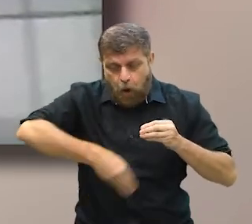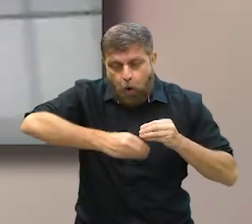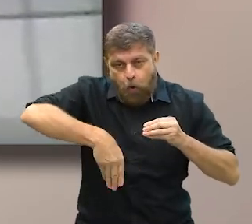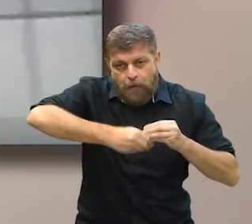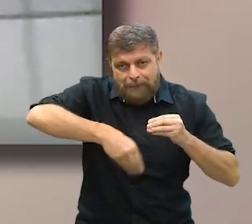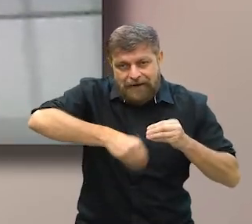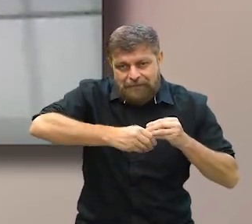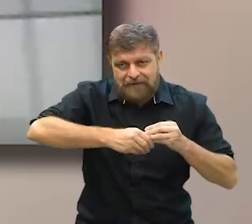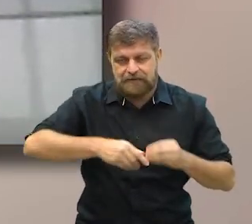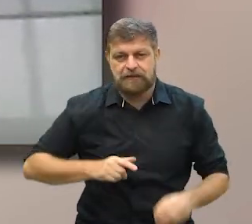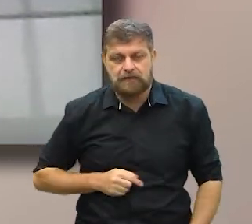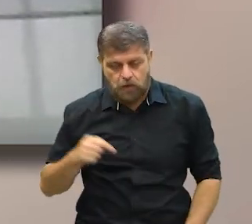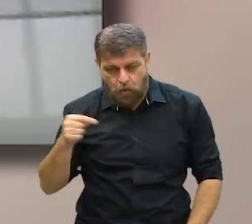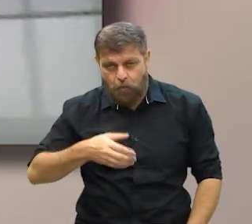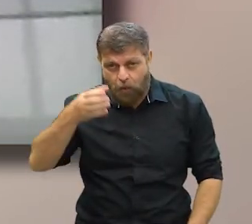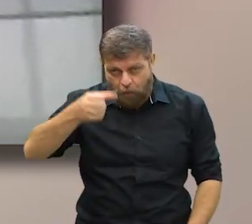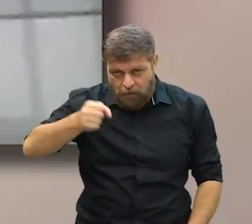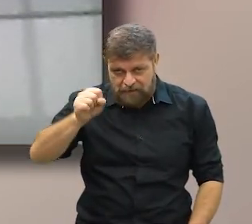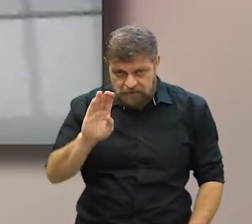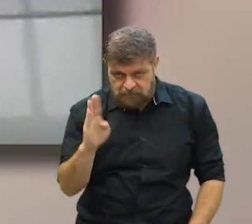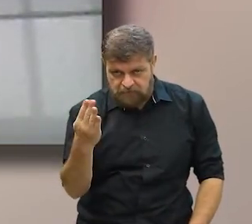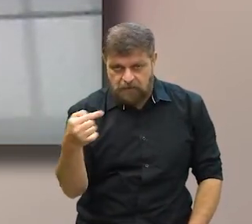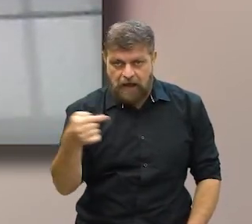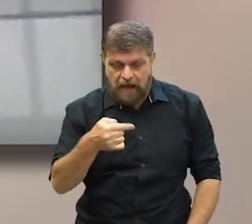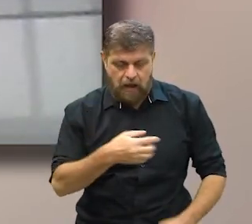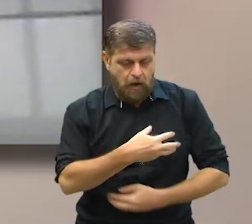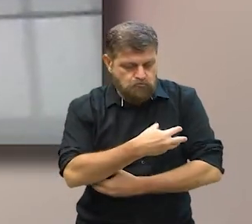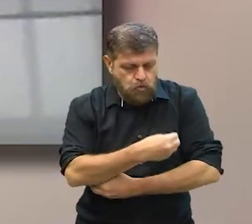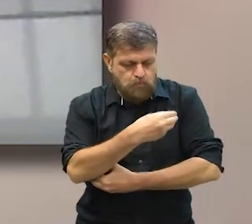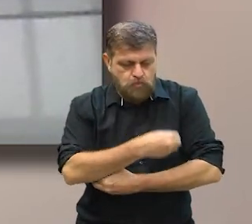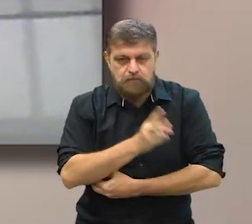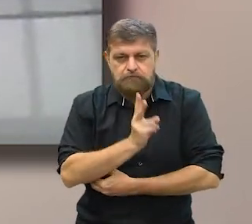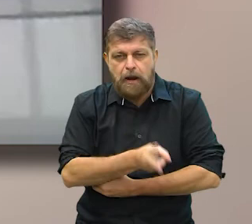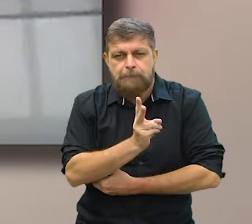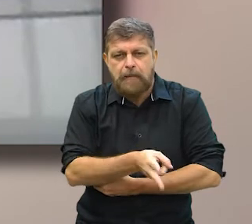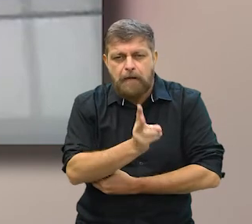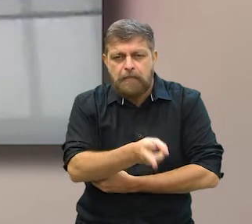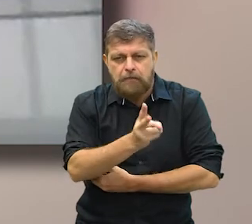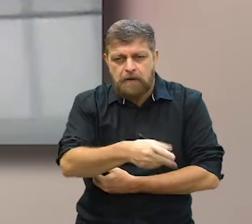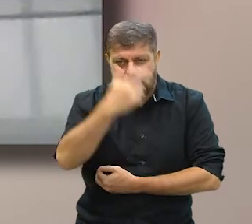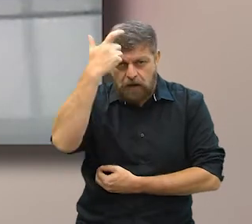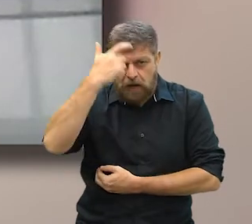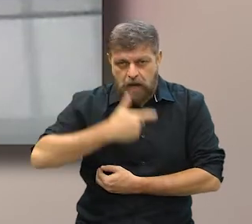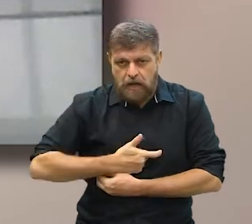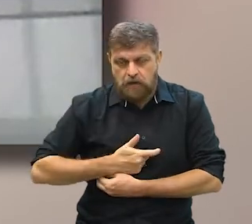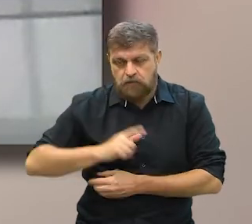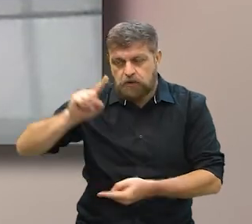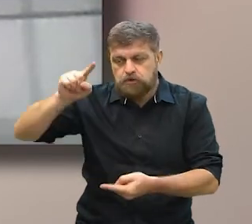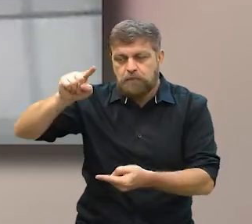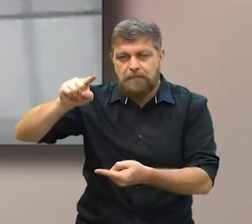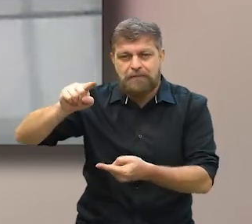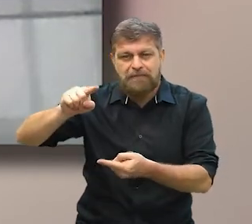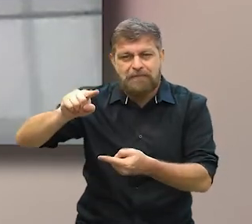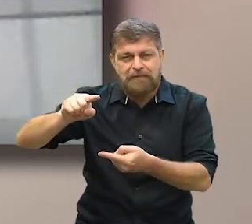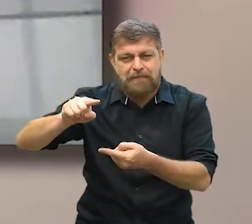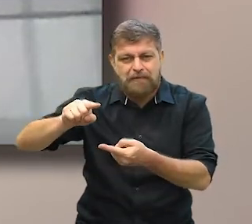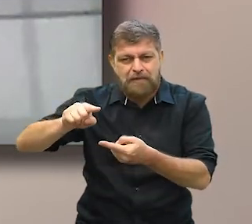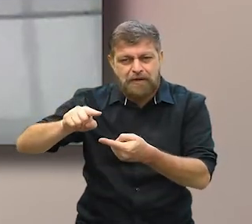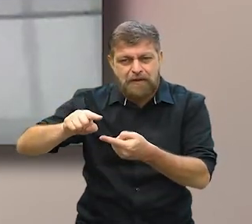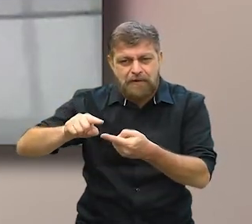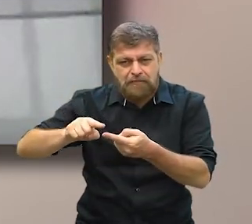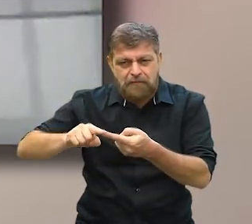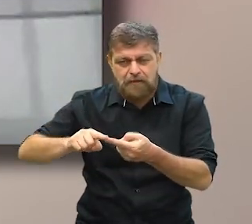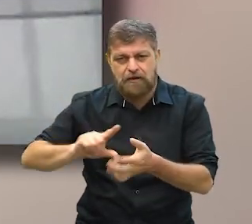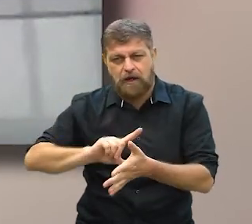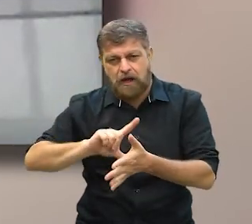e mesmo que a gente tenha que complementar com fórmula, ela continua amamentando, e aí eu